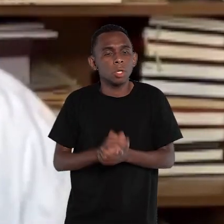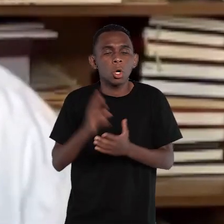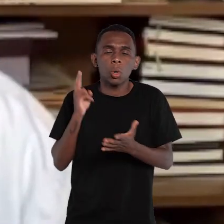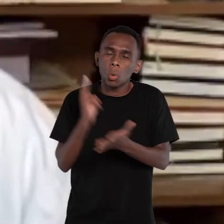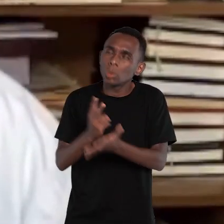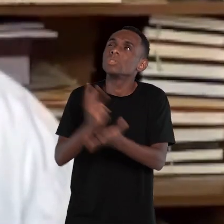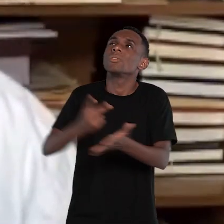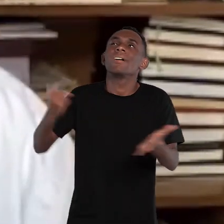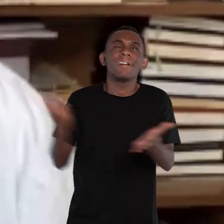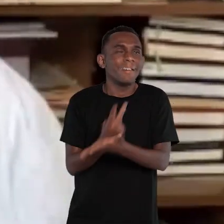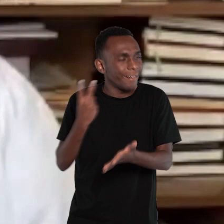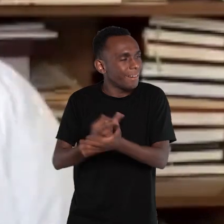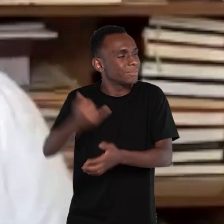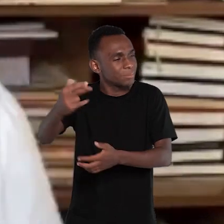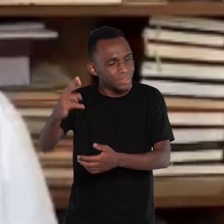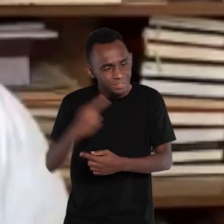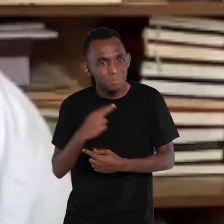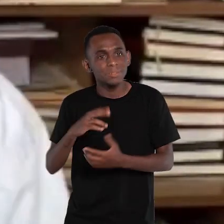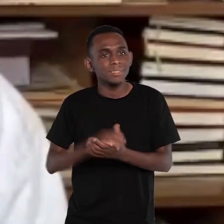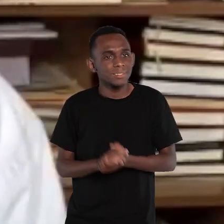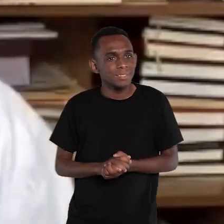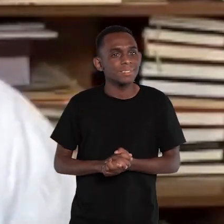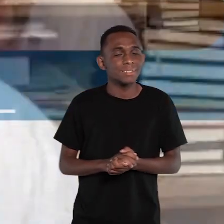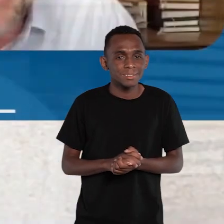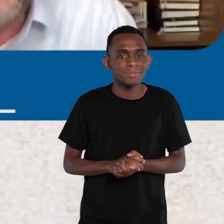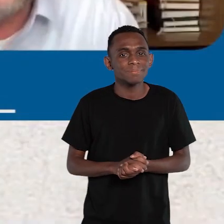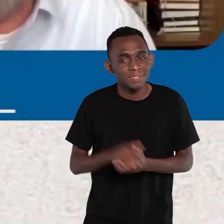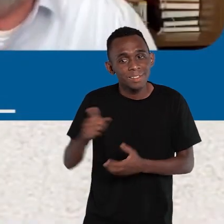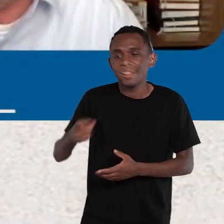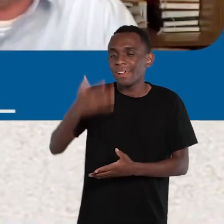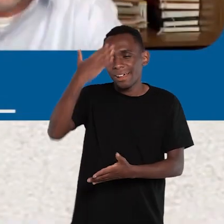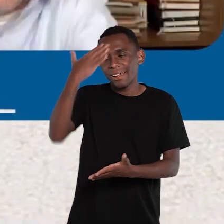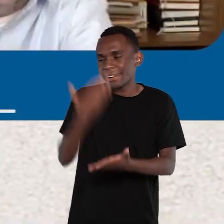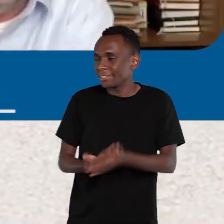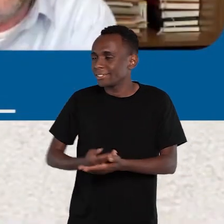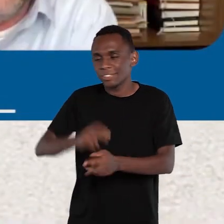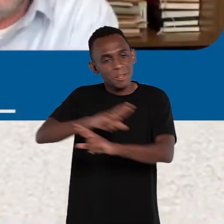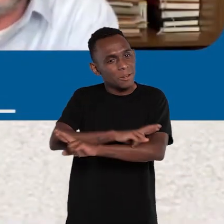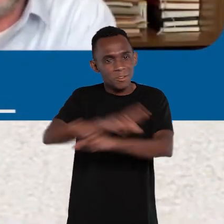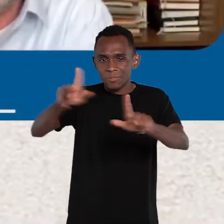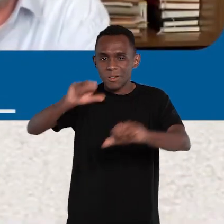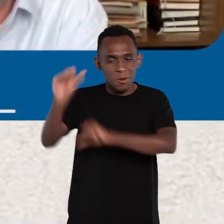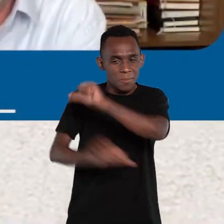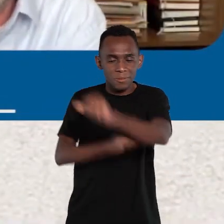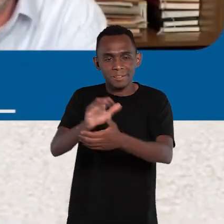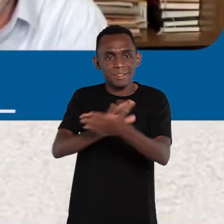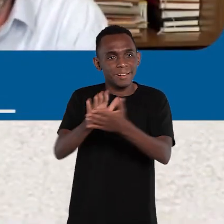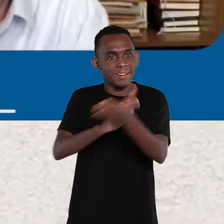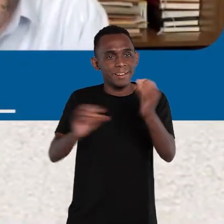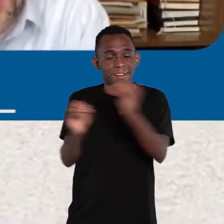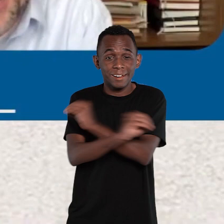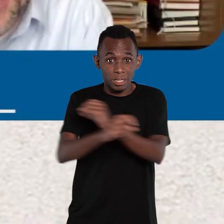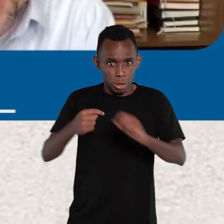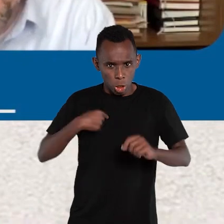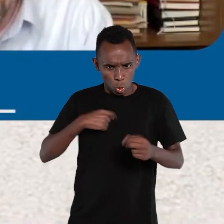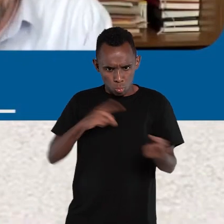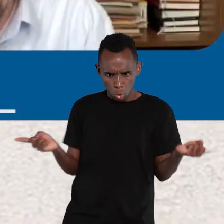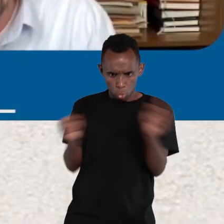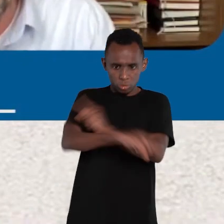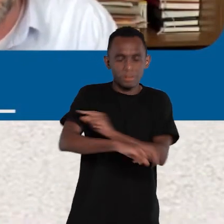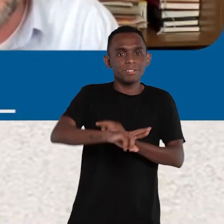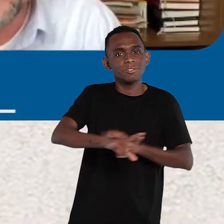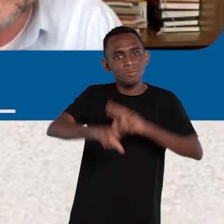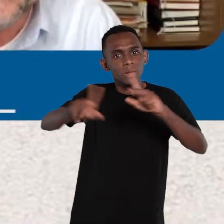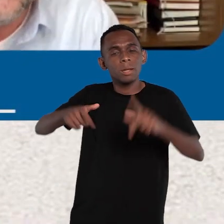disse: continue errado. Ou seja, um homem fiel às suas convicções. Que maravilha. Eu não, ao contrário, desde o